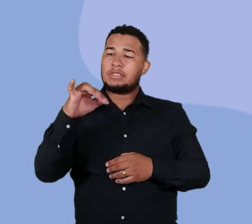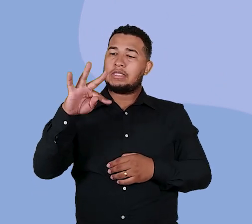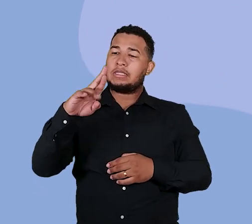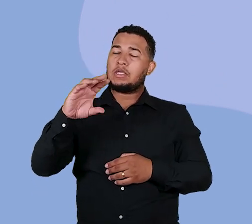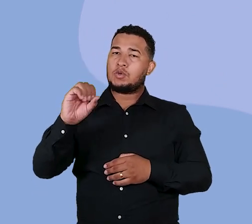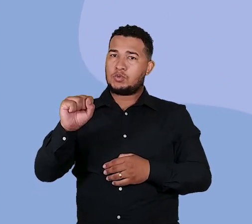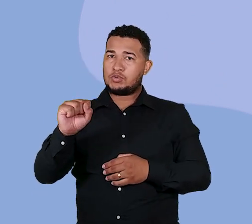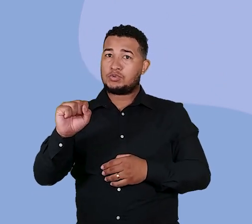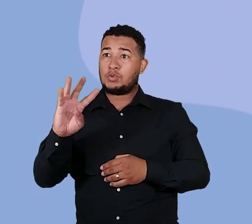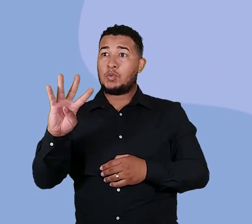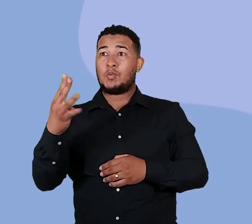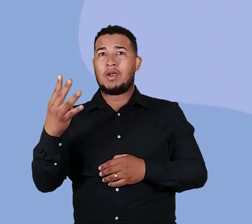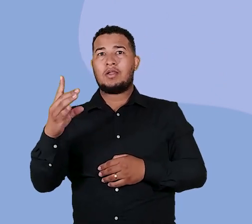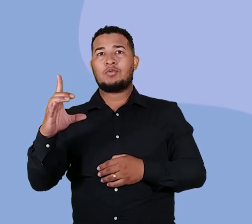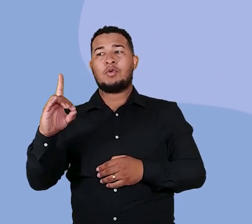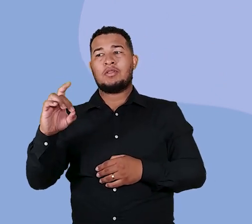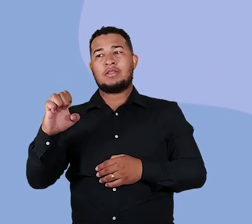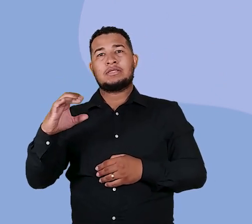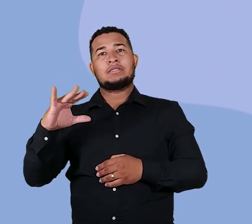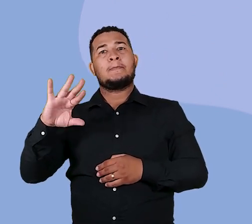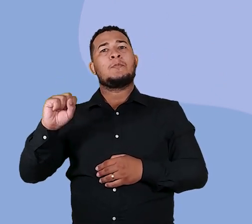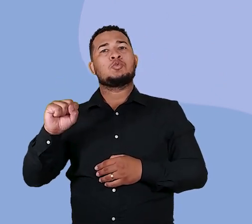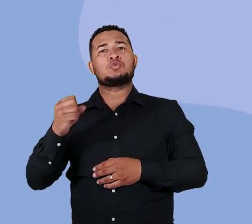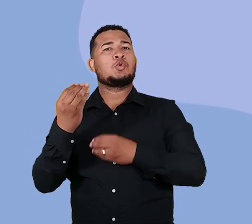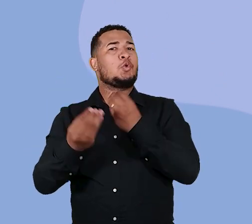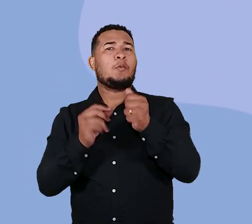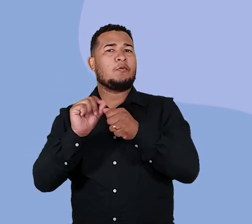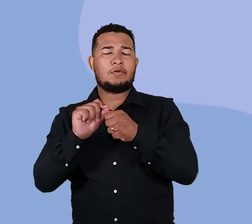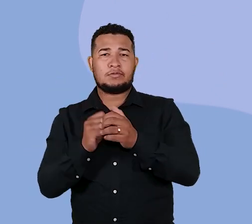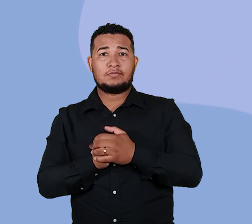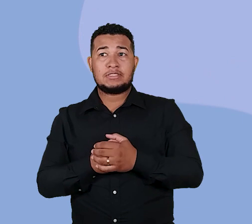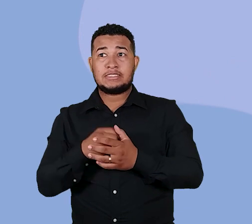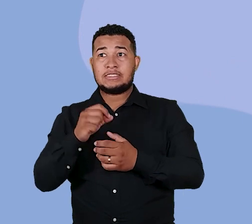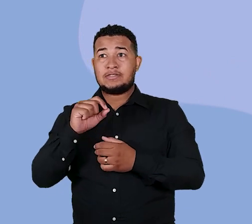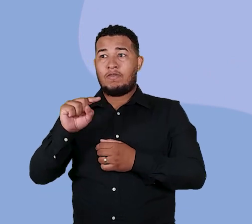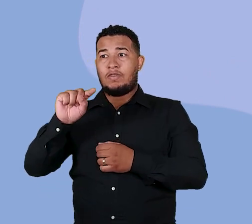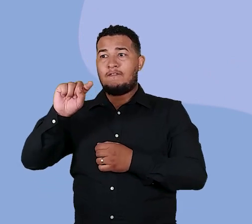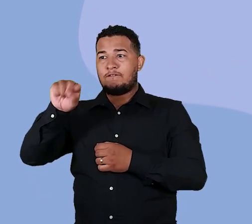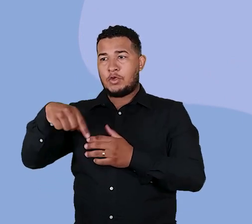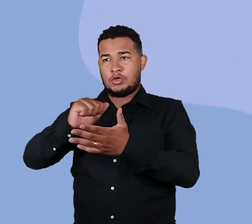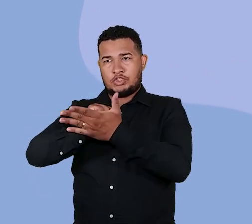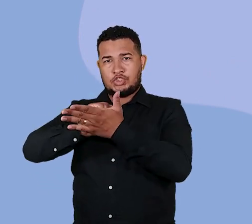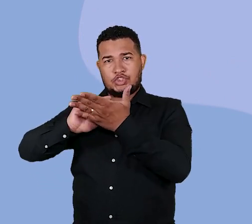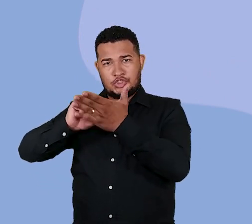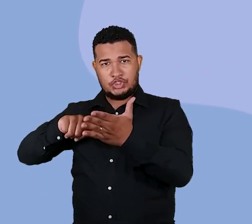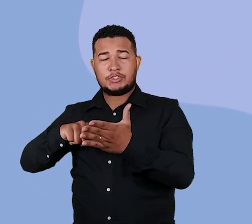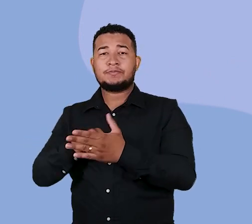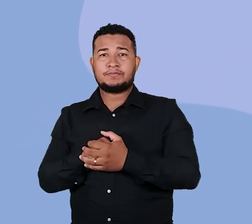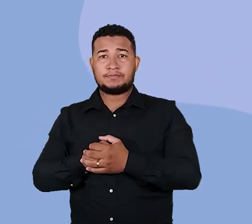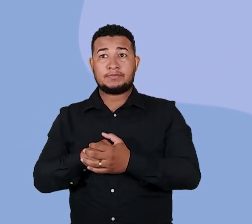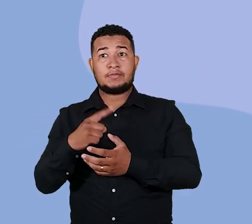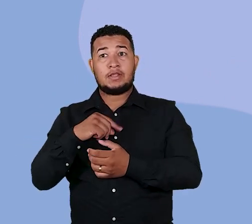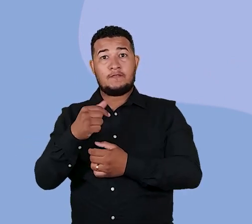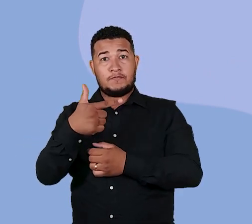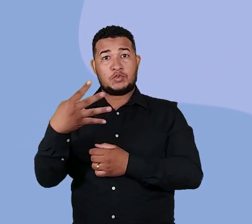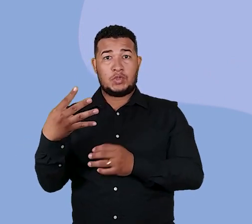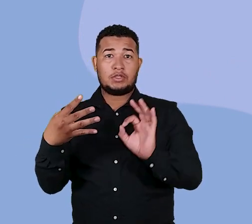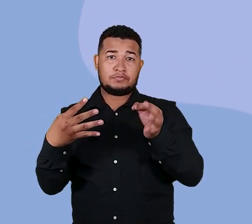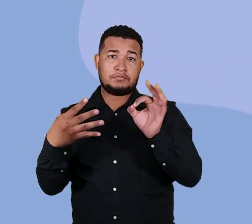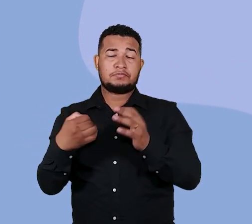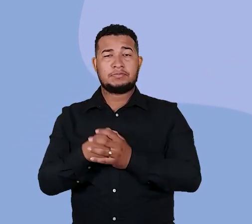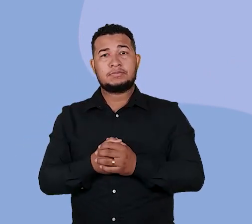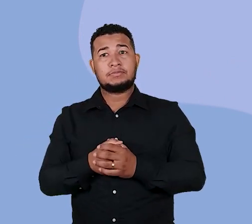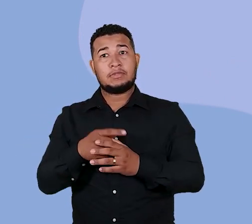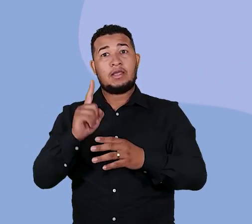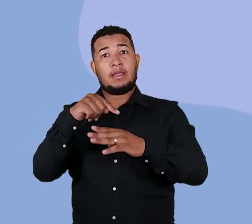e 4 décimos, seria interessante se você fizesse o seguinte, se você apagasse essa vírgula, você vai obter o